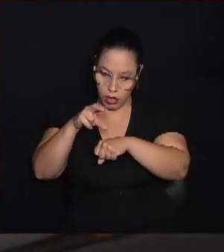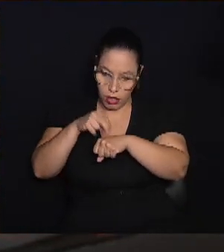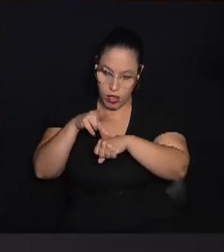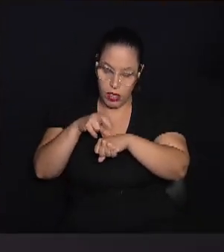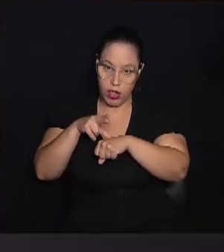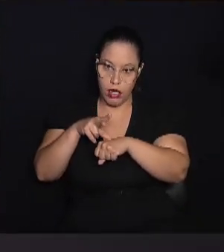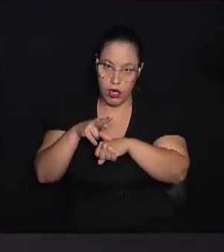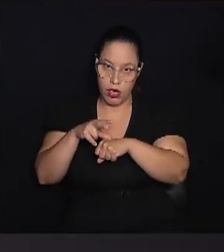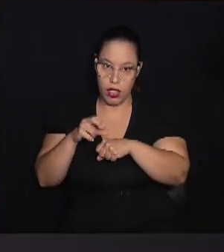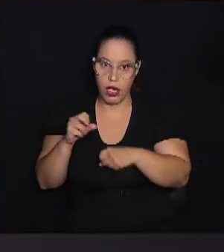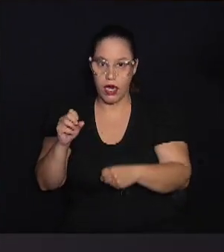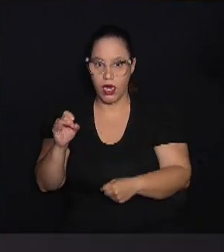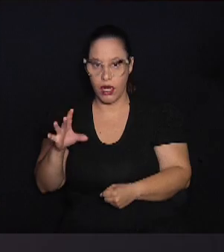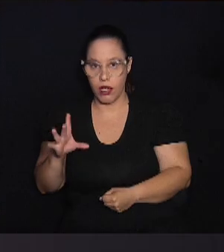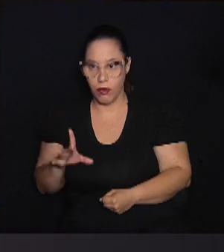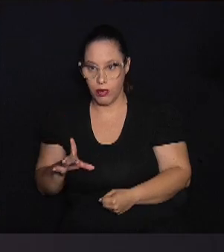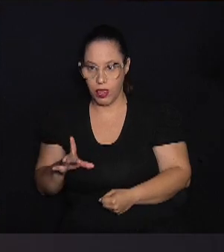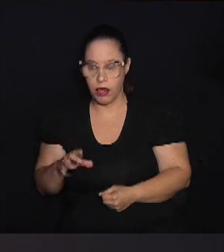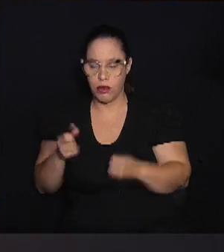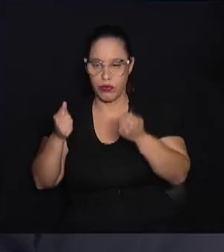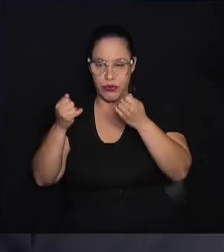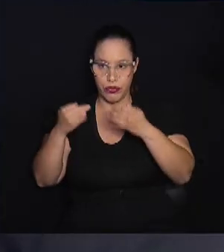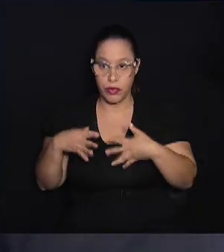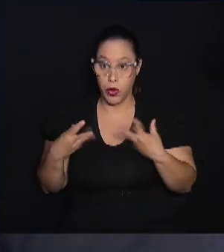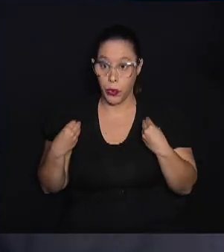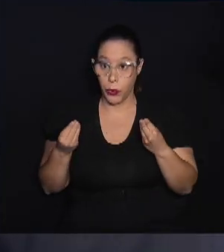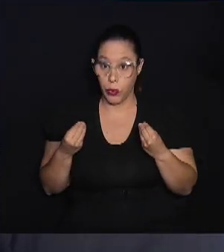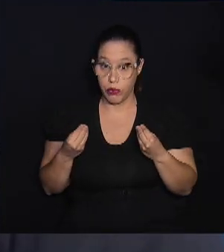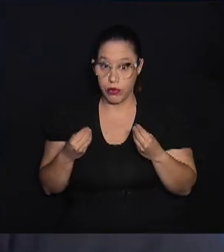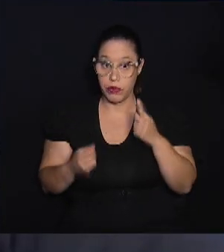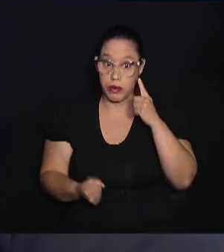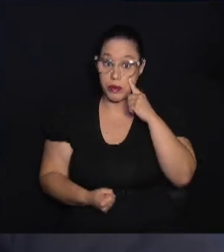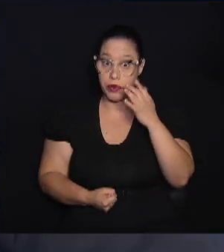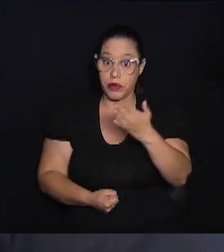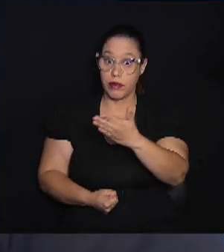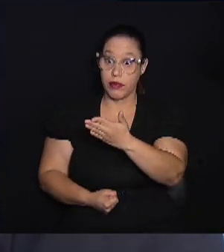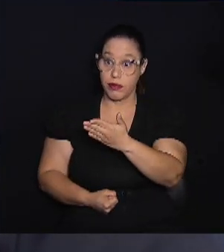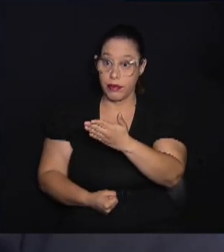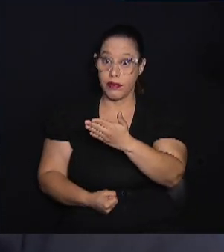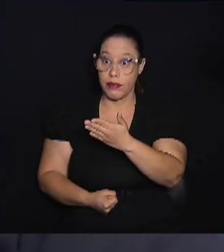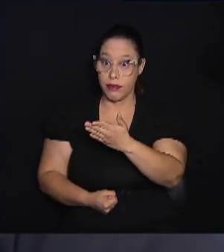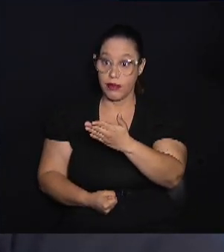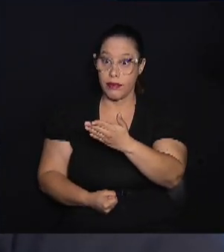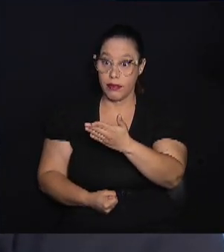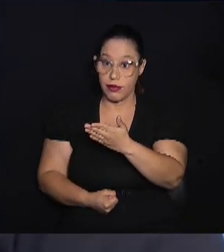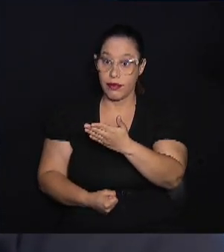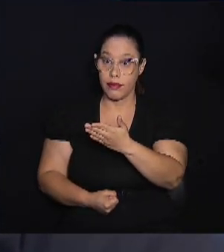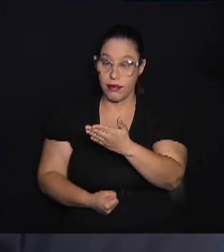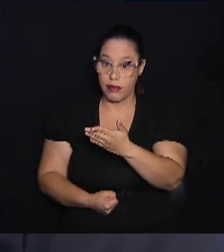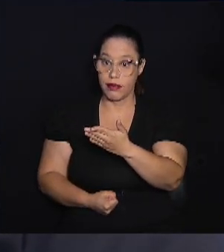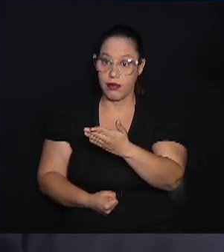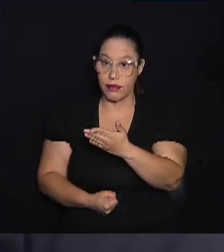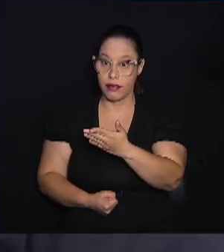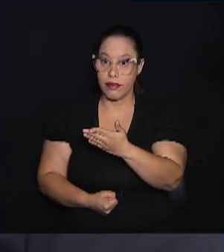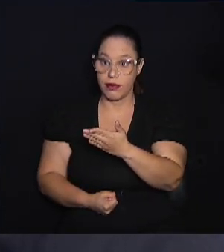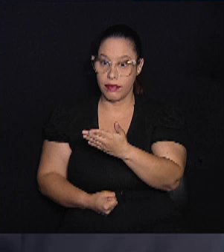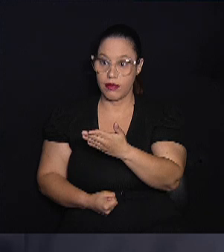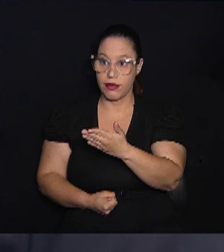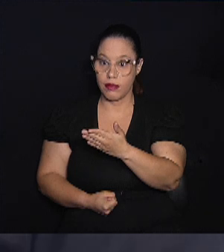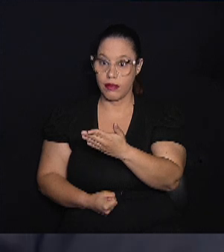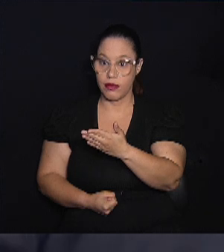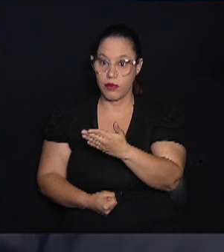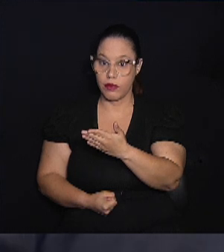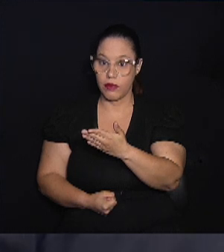O coordenador de marketing explica como fazer. Olha, pode buscar pelo nosso site, que é campinasshop.com.br. Lá